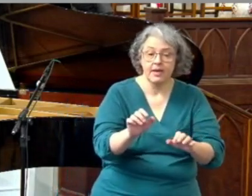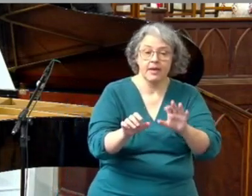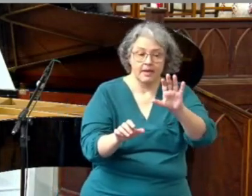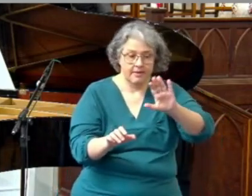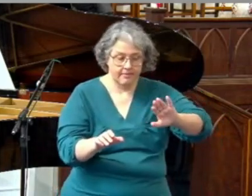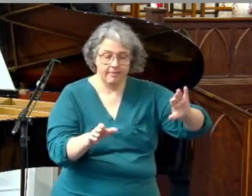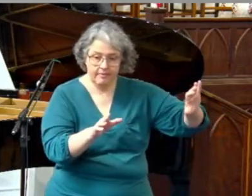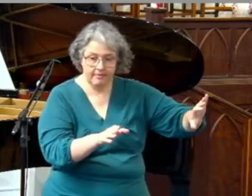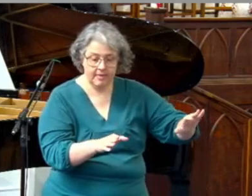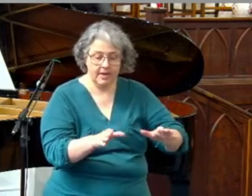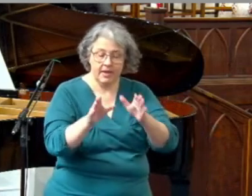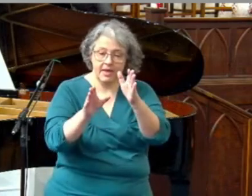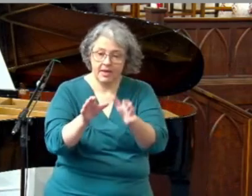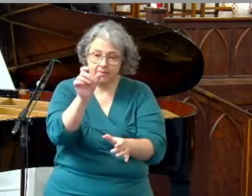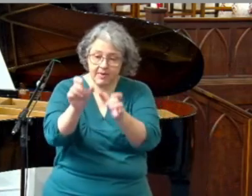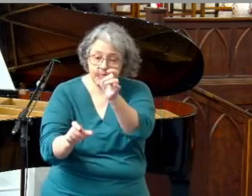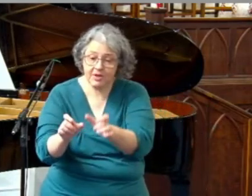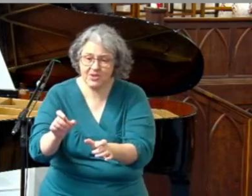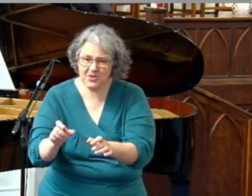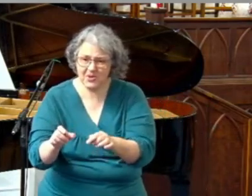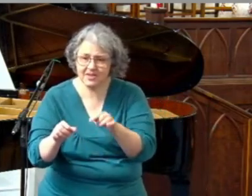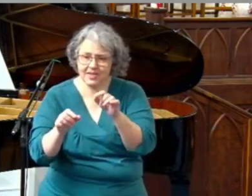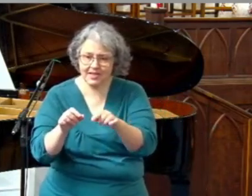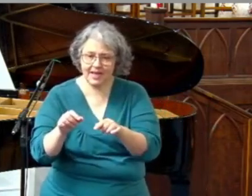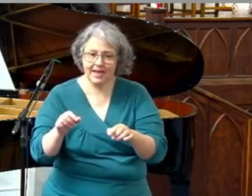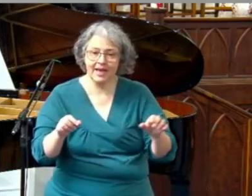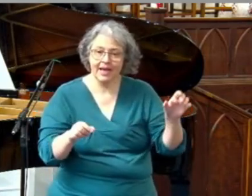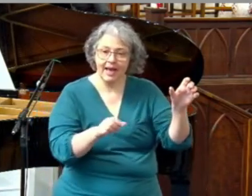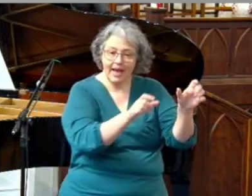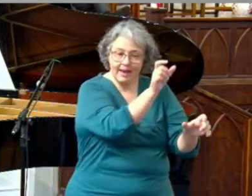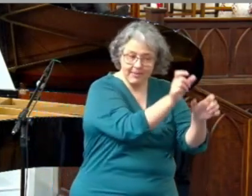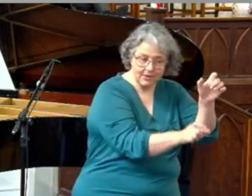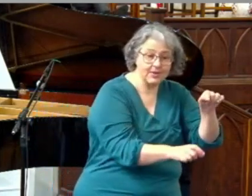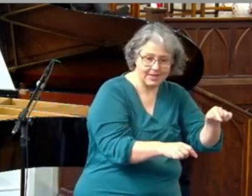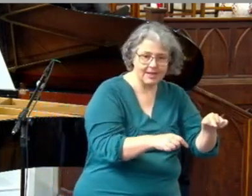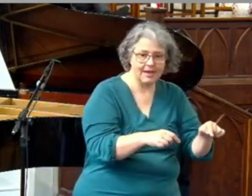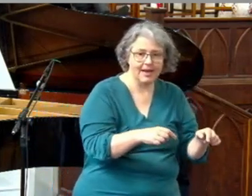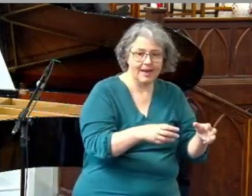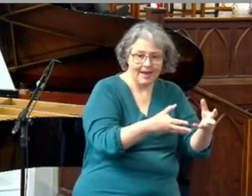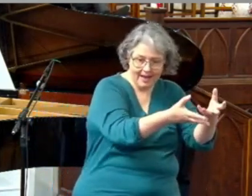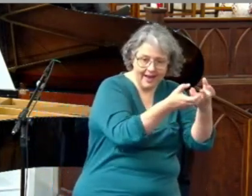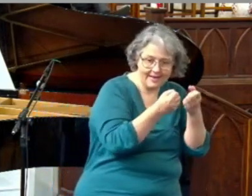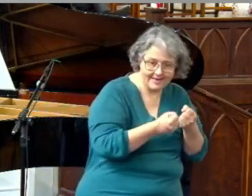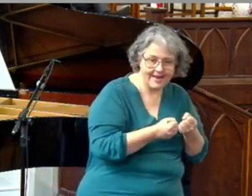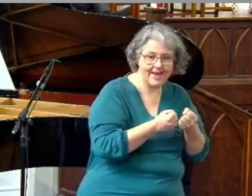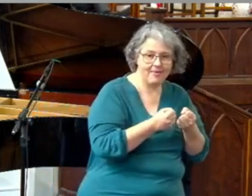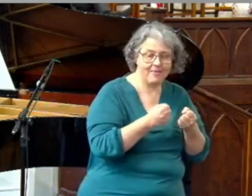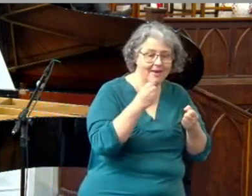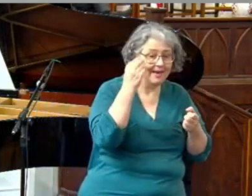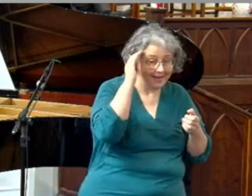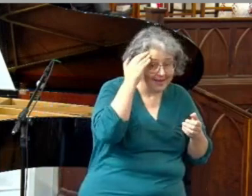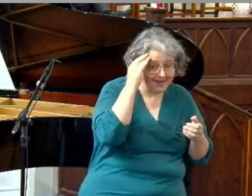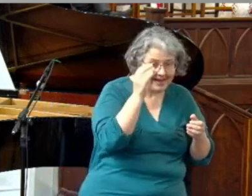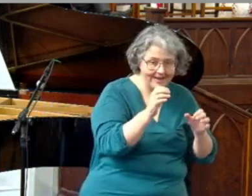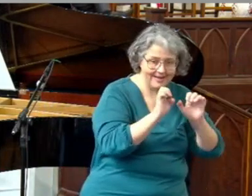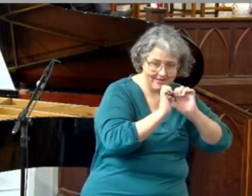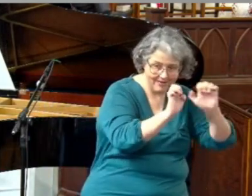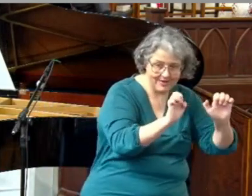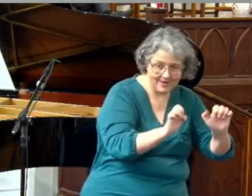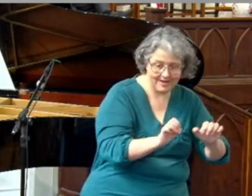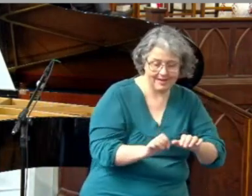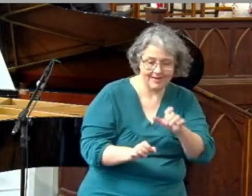de diversas formas. Fazendo isso, estes agem como se fossem porcos e cães, segundo o